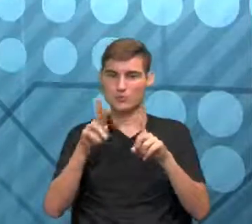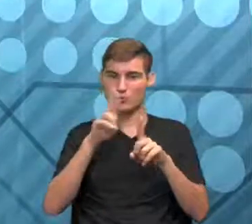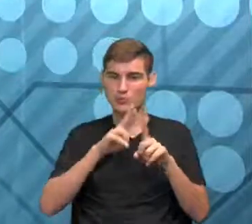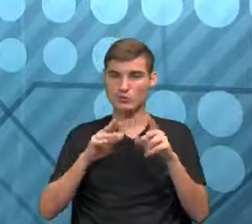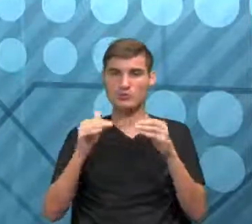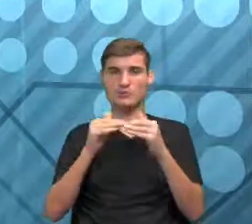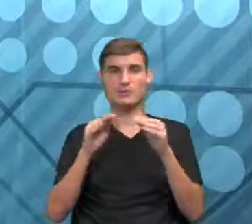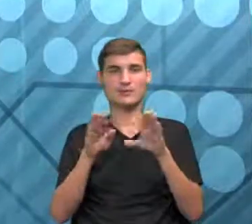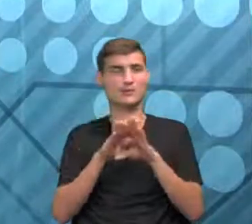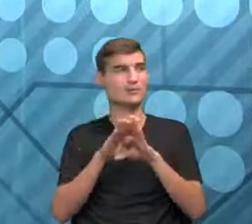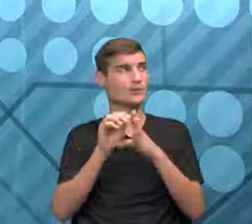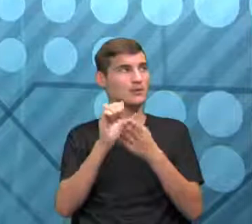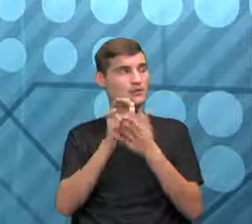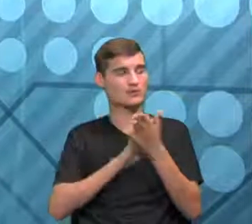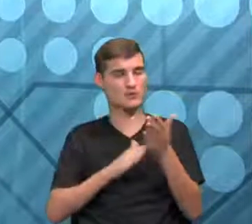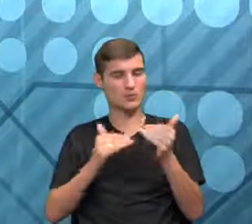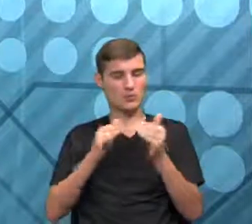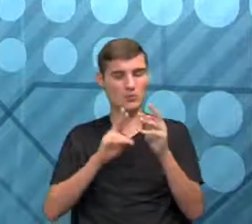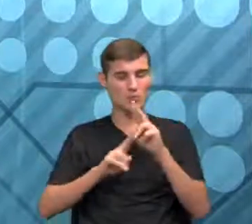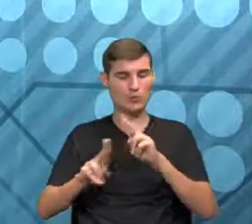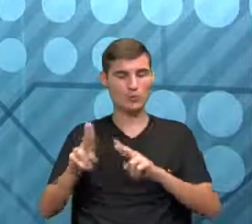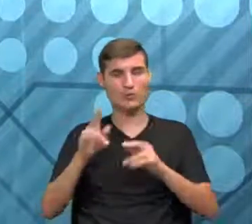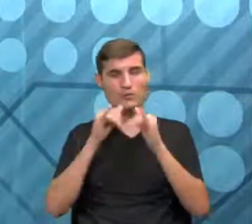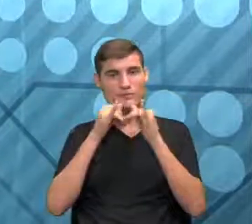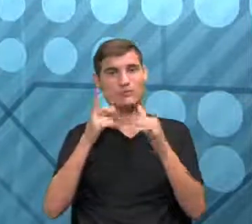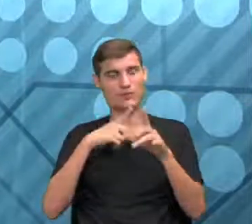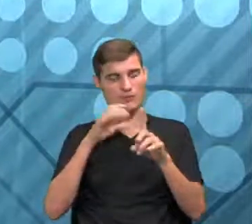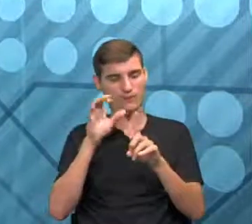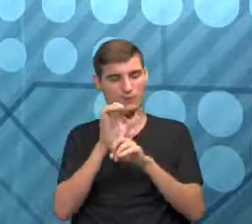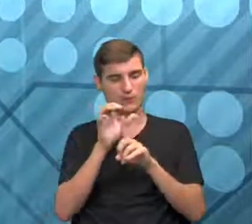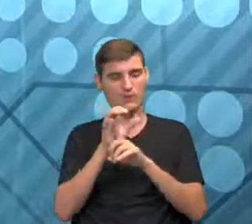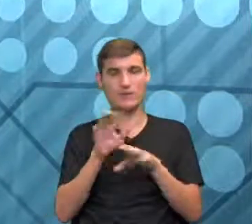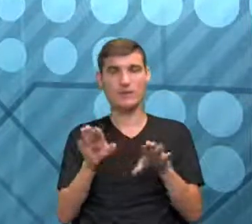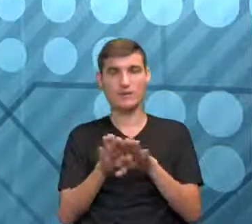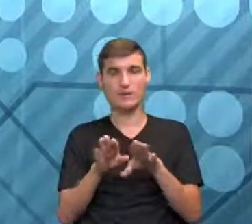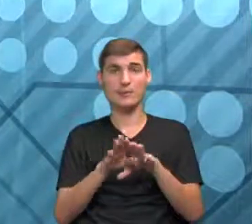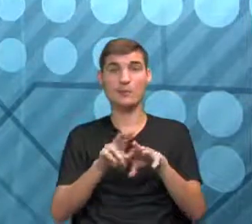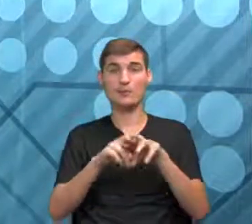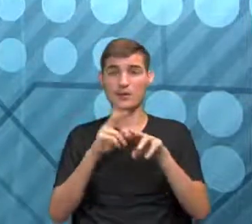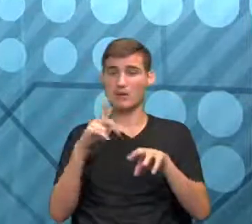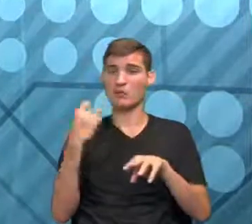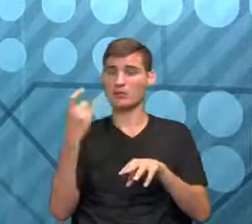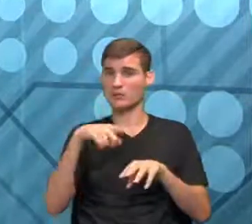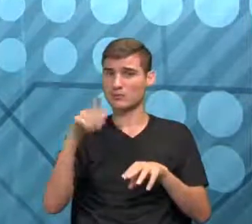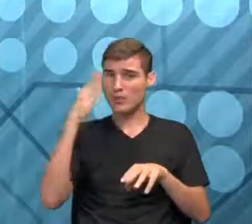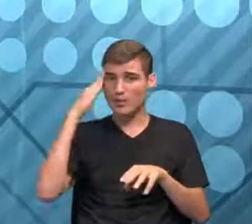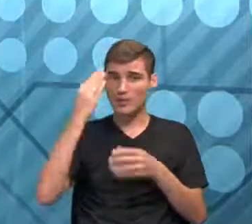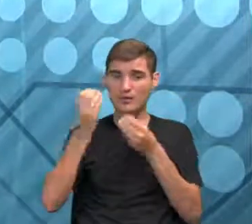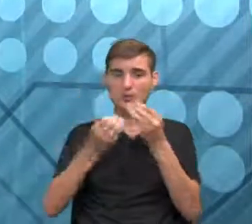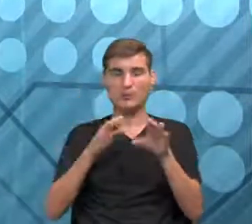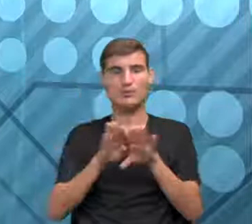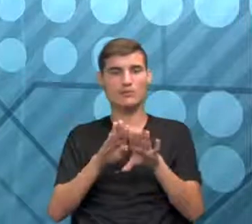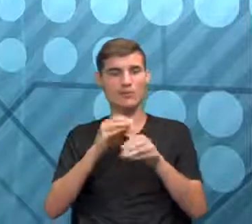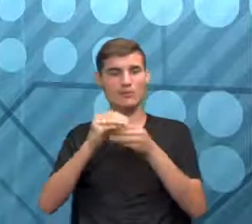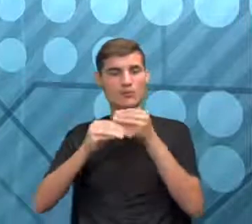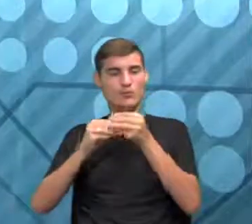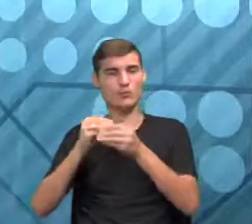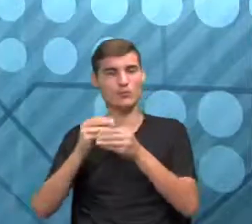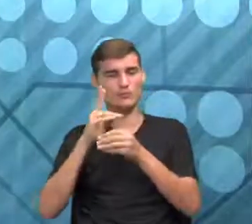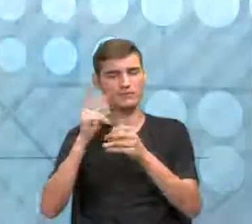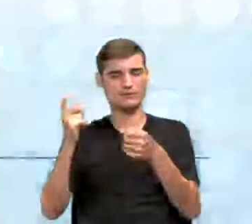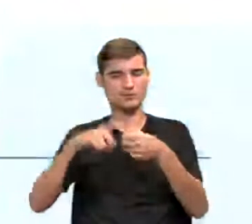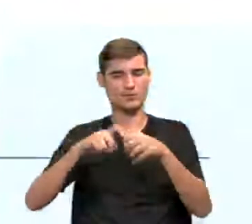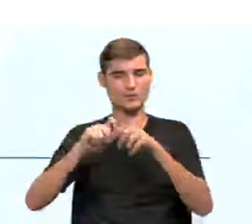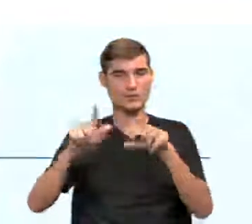de atividades, o espectro eletromagnético influencia neles. Então por isso que é muito bom a gente entender como que ele funciona. Voltando para o